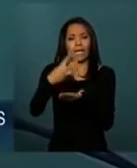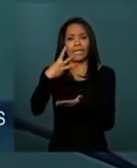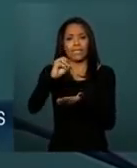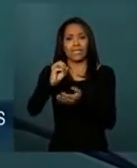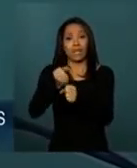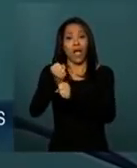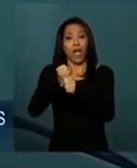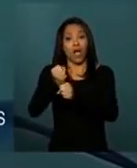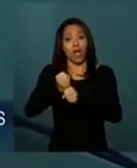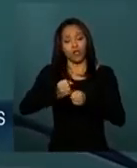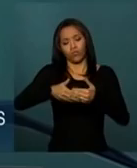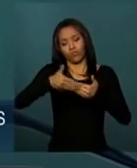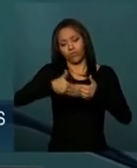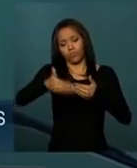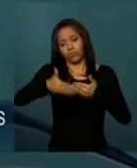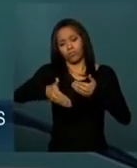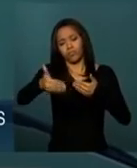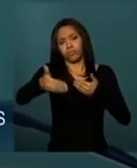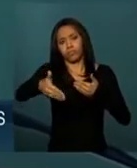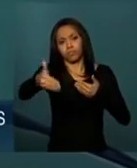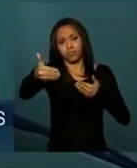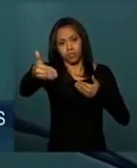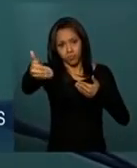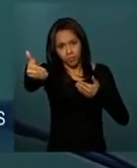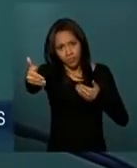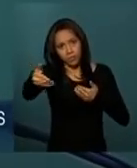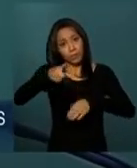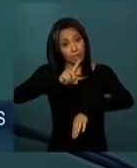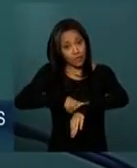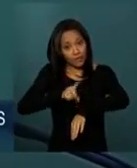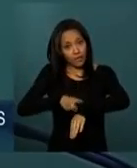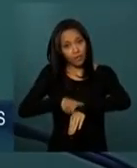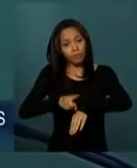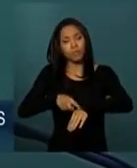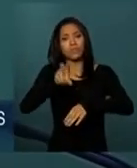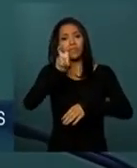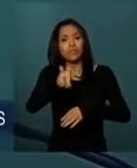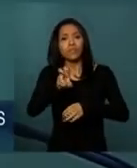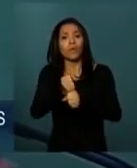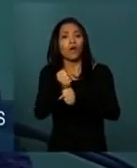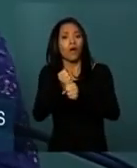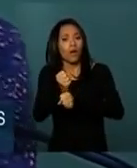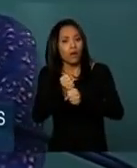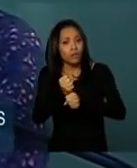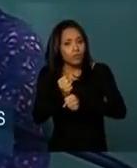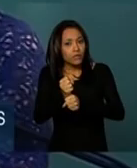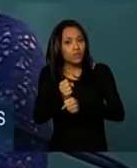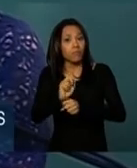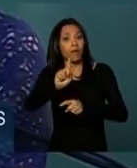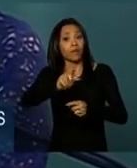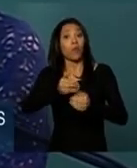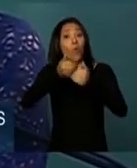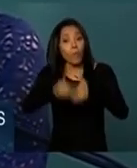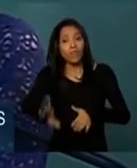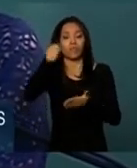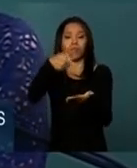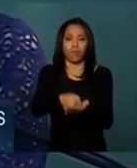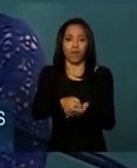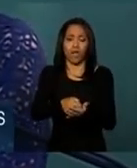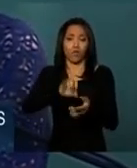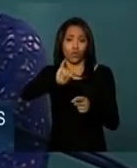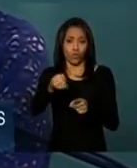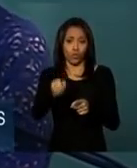uma carência muito expressiva de 5 anos, juros de